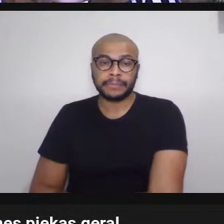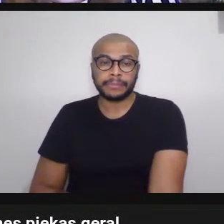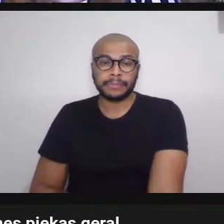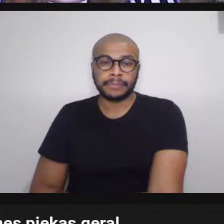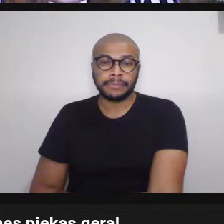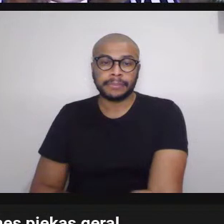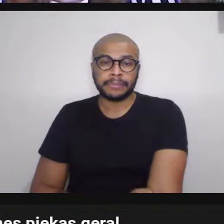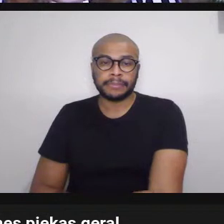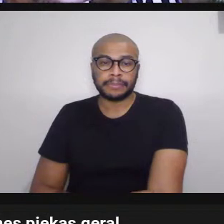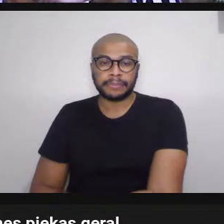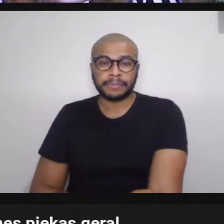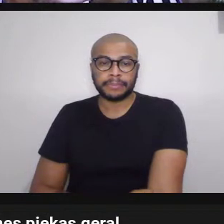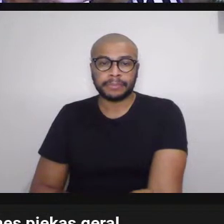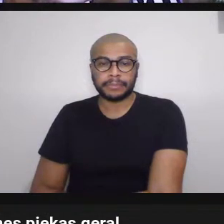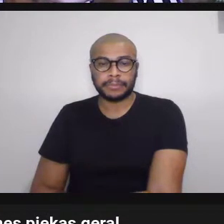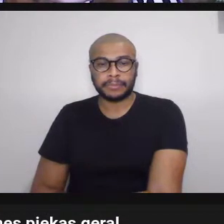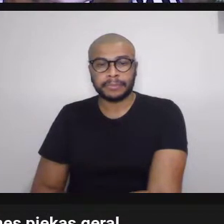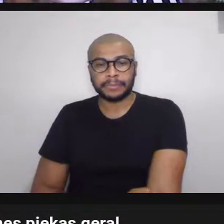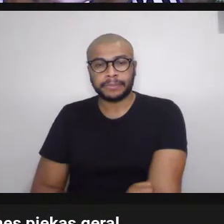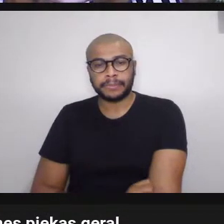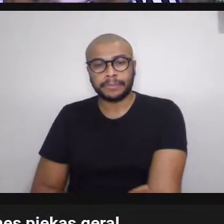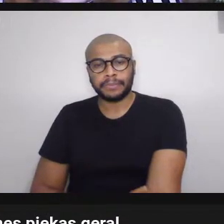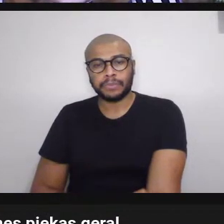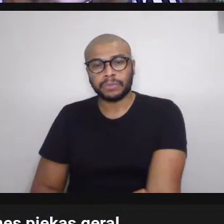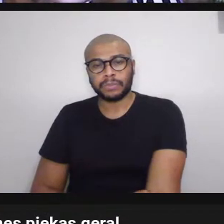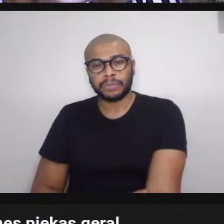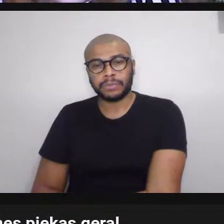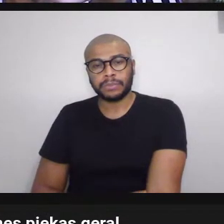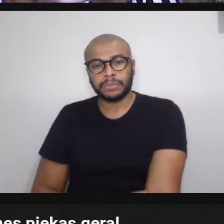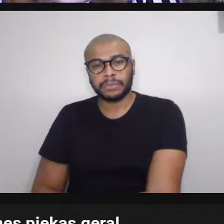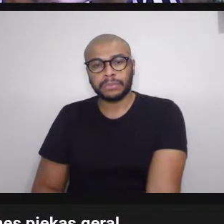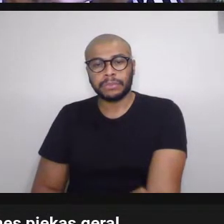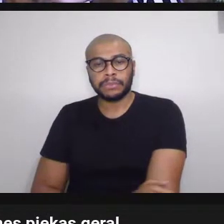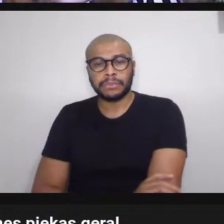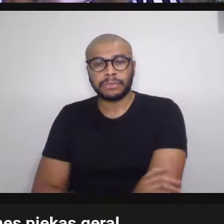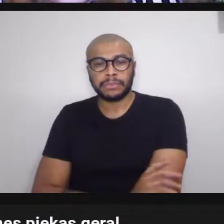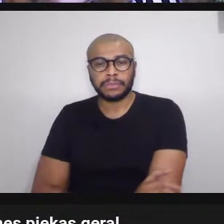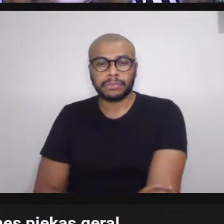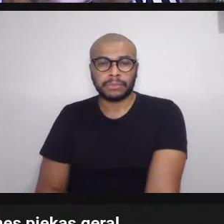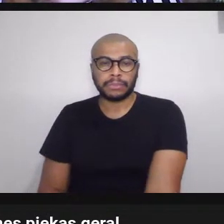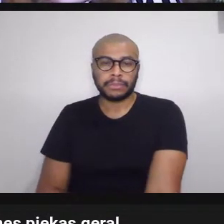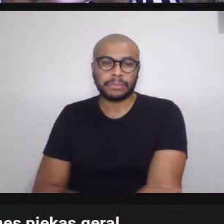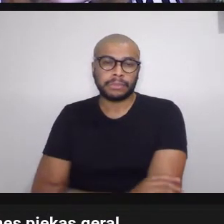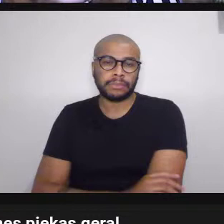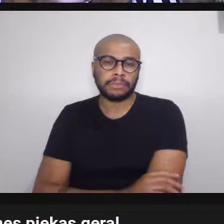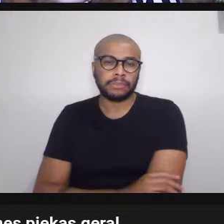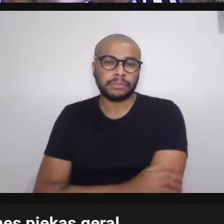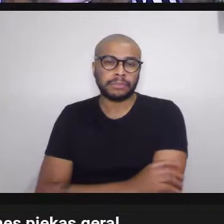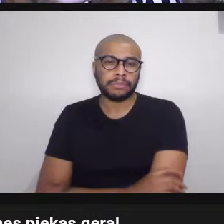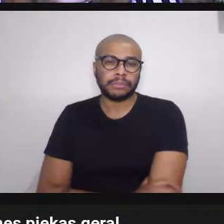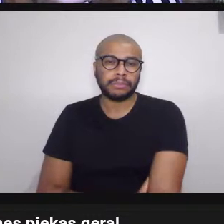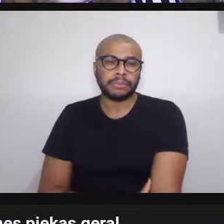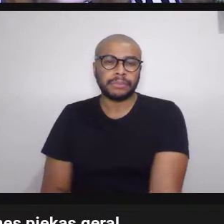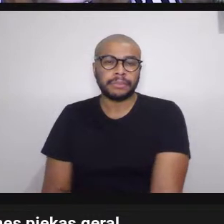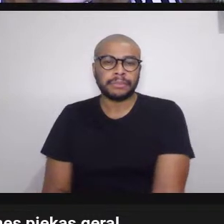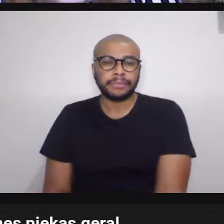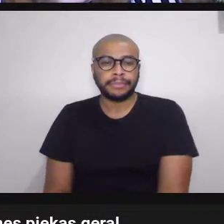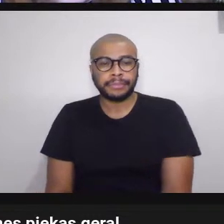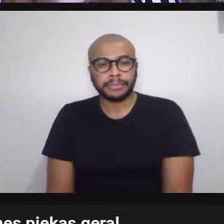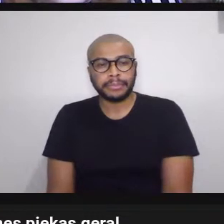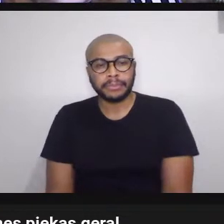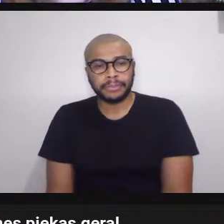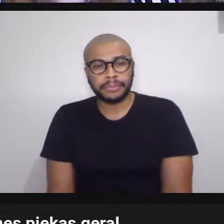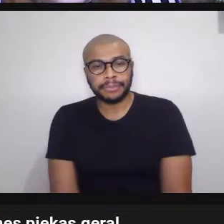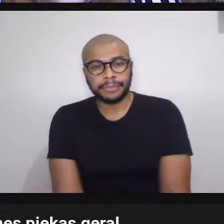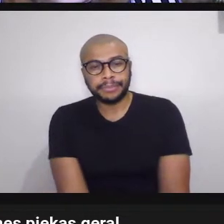pyta. Moje nazwisko z strony mamy to Schulz. Prawdopodobnie jest to niemieckie nazwisko.